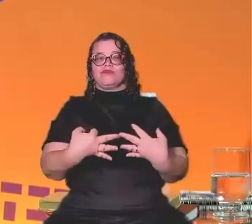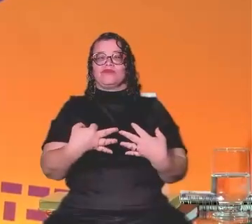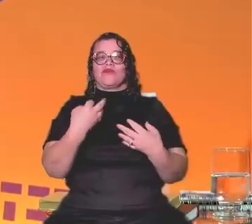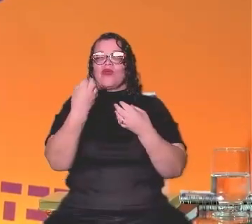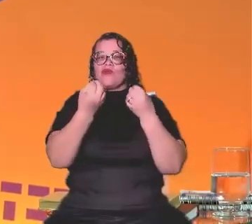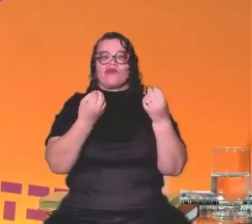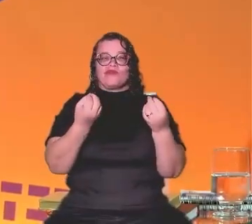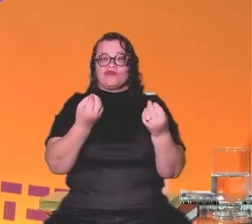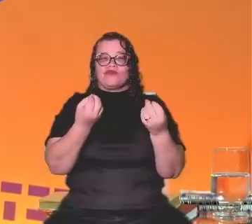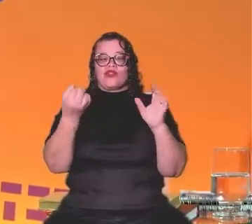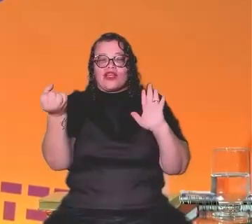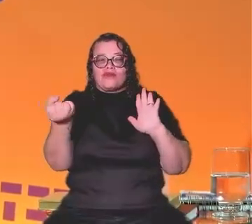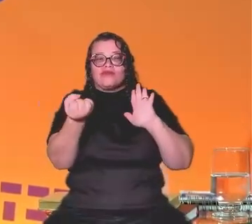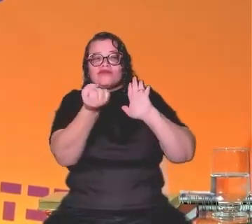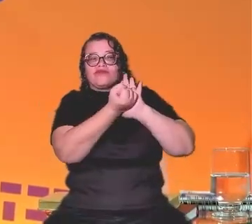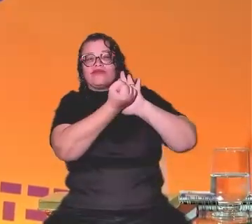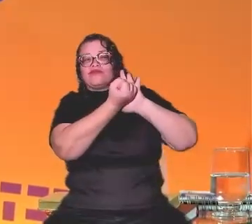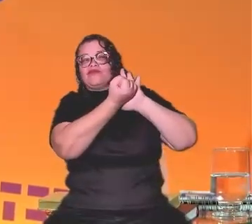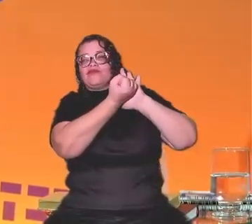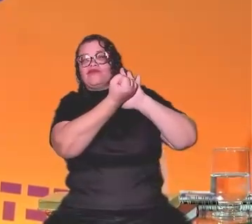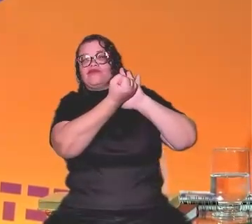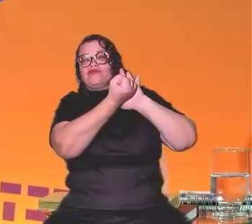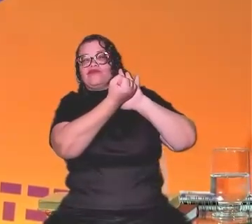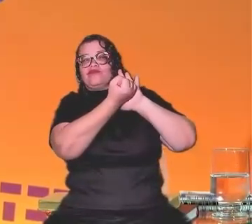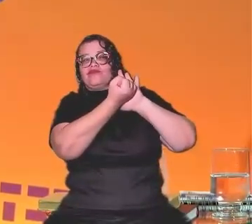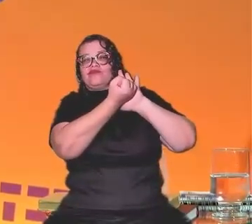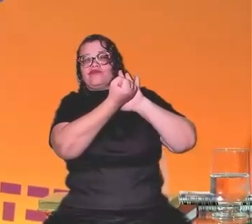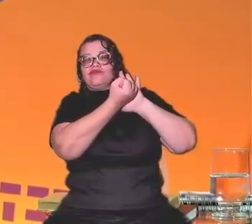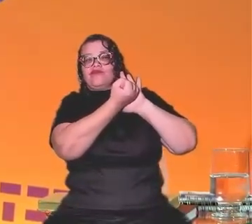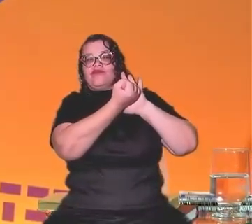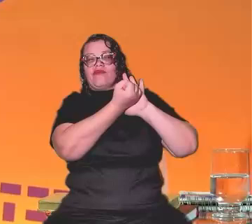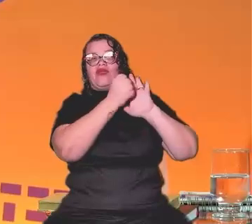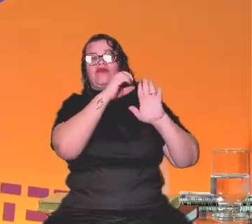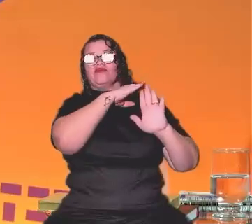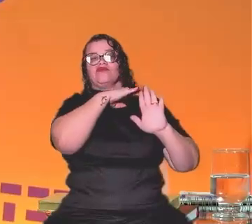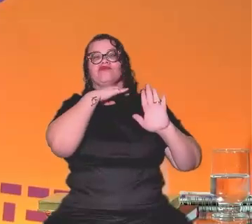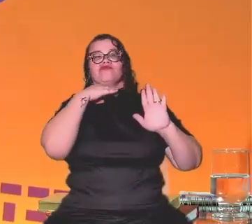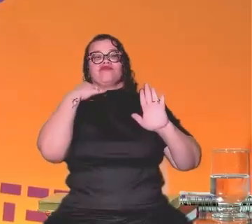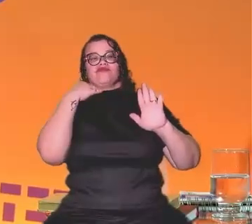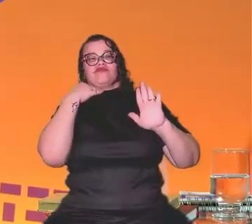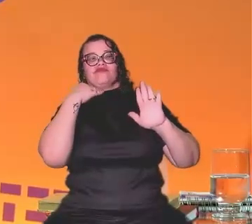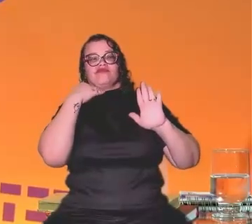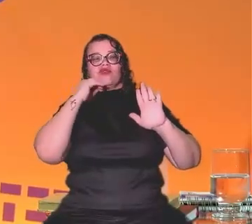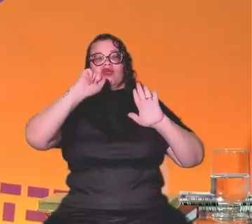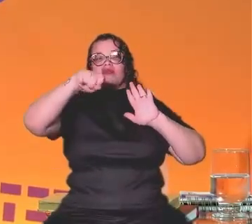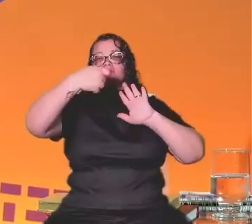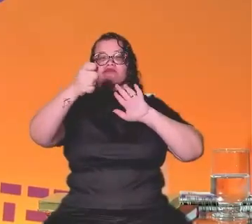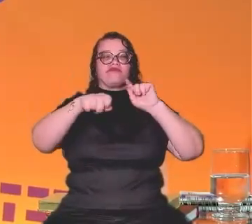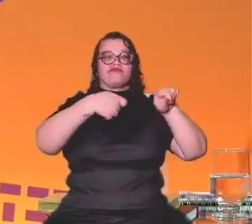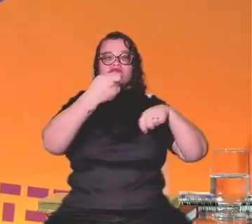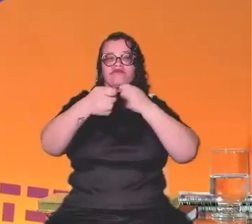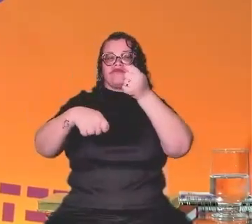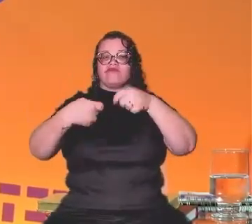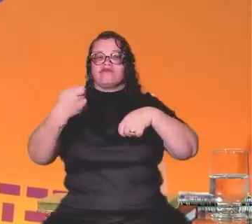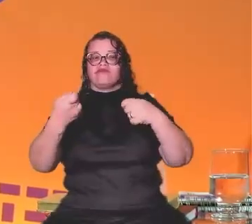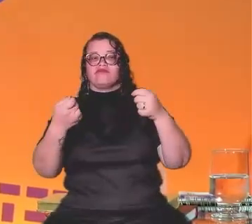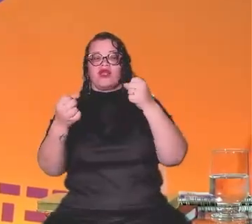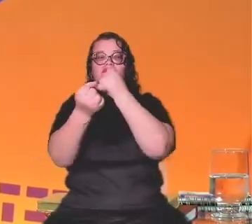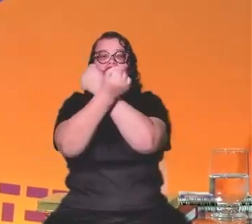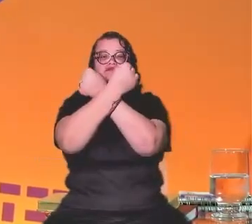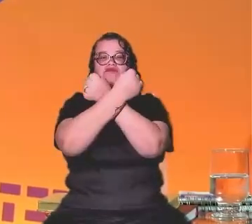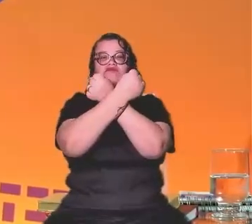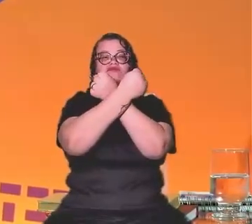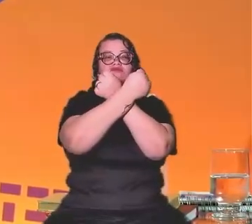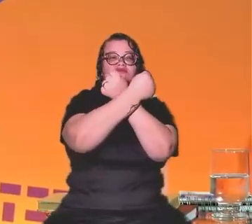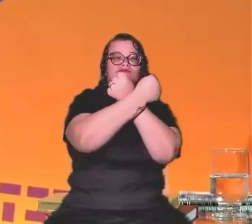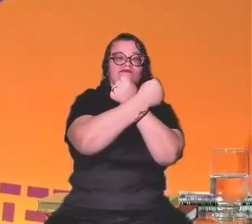não trazem a marca registrada dos trucidadores ou estes sinais: mãos